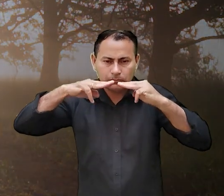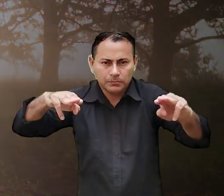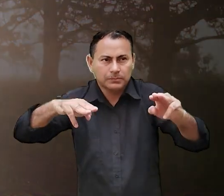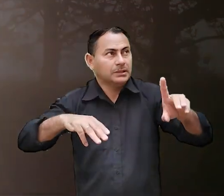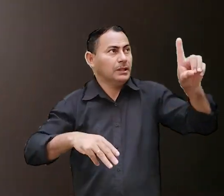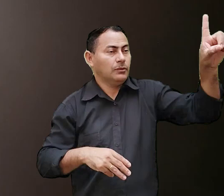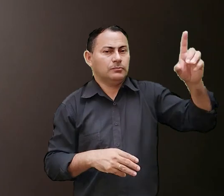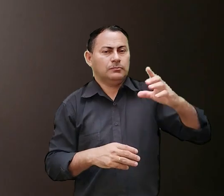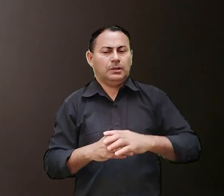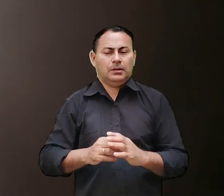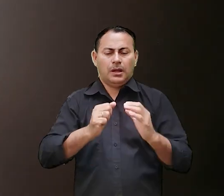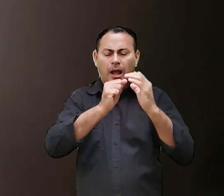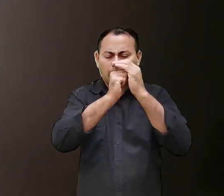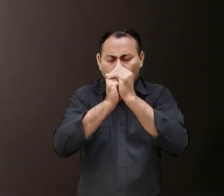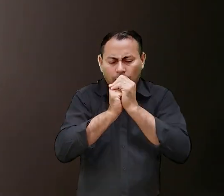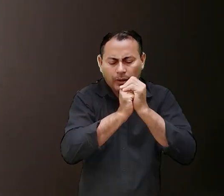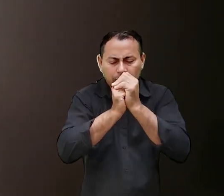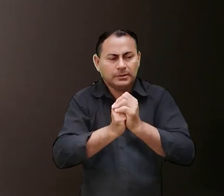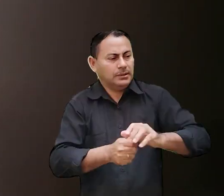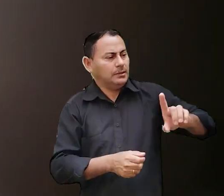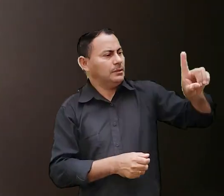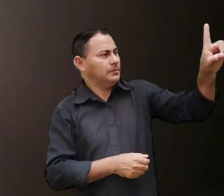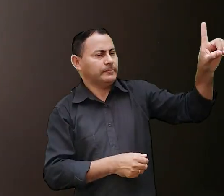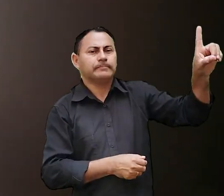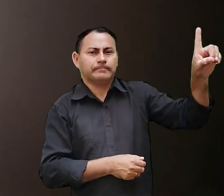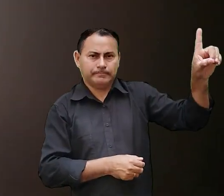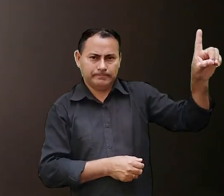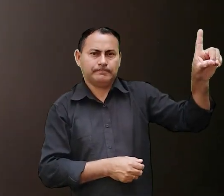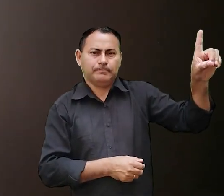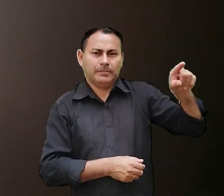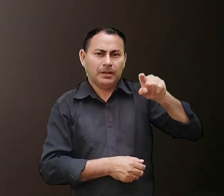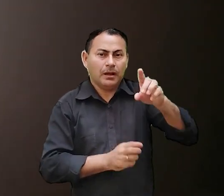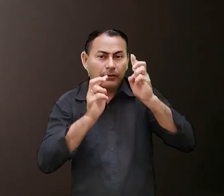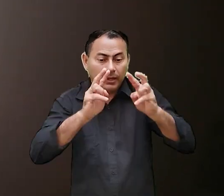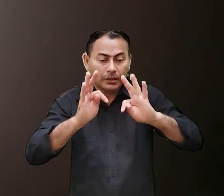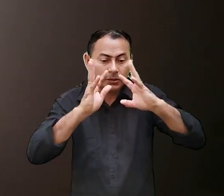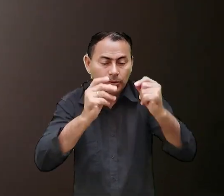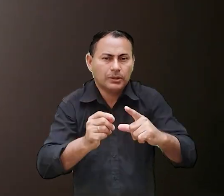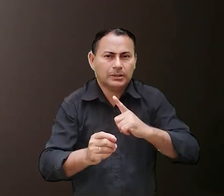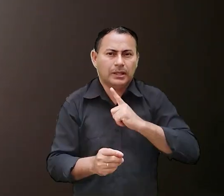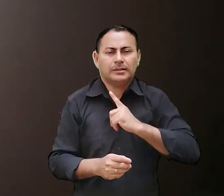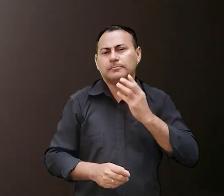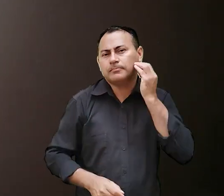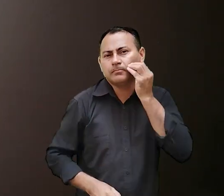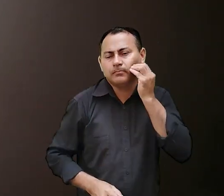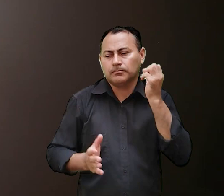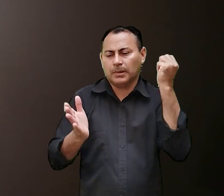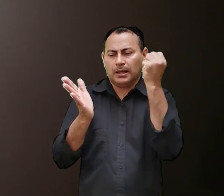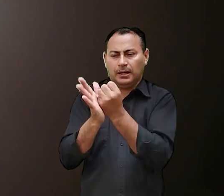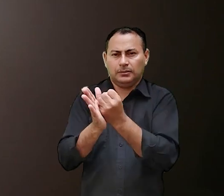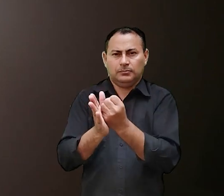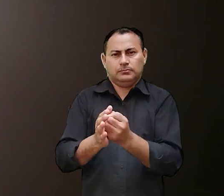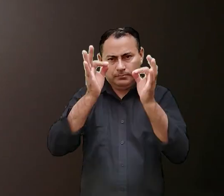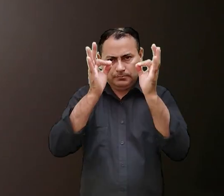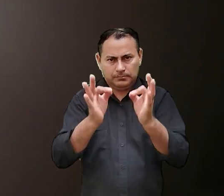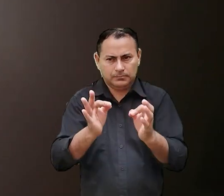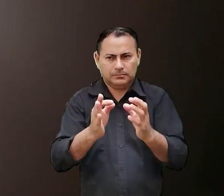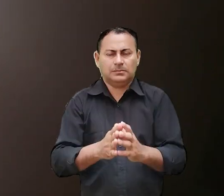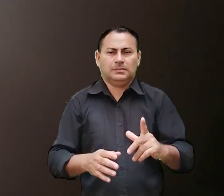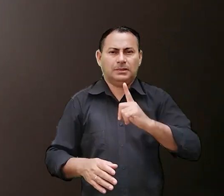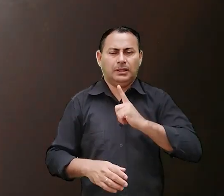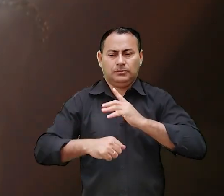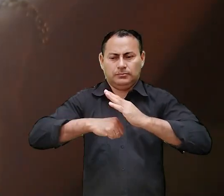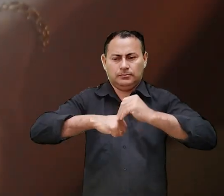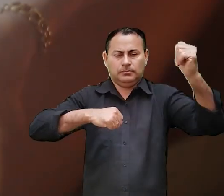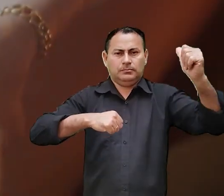Deus são principalmente grandes Adoradores de Deus é você verá que todos eles têm essa experiência marcante consequentemente